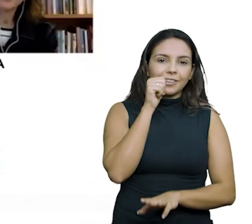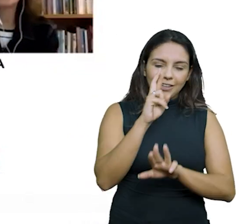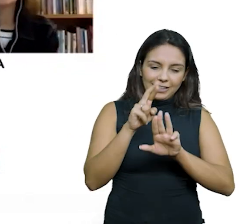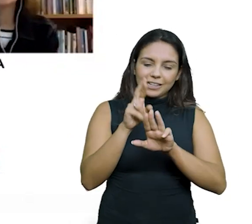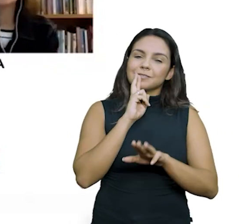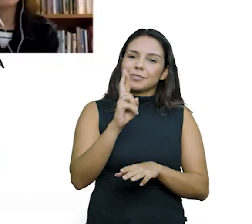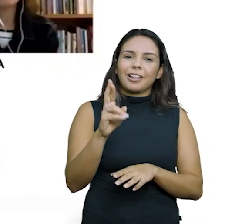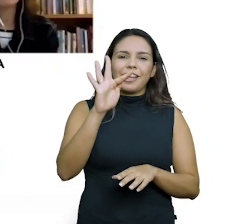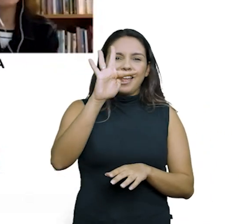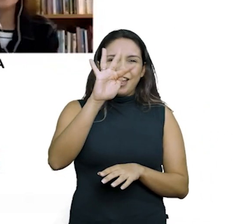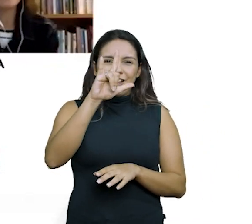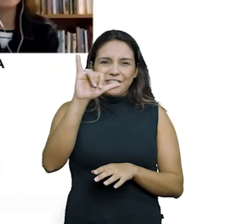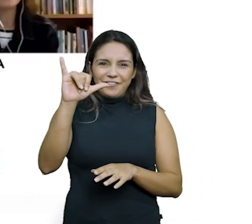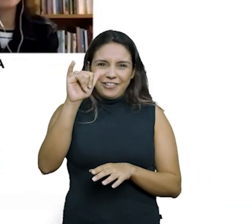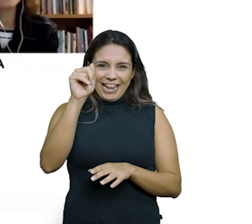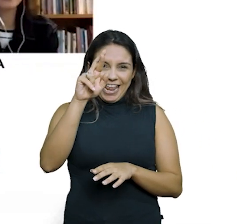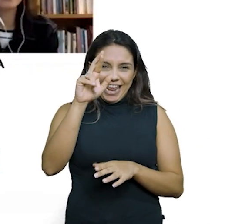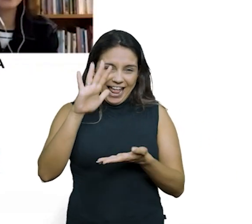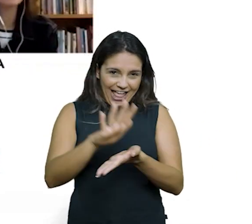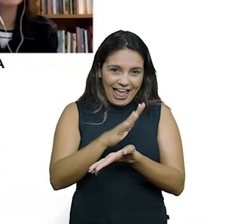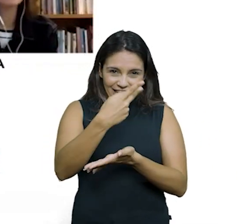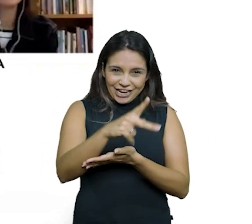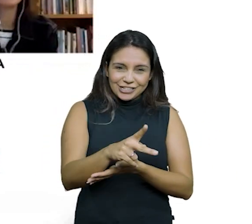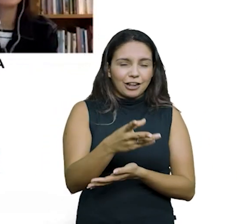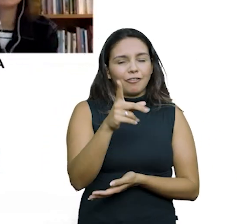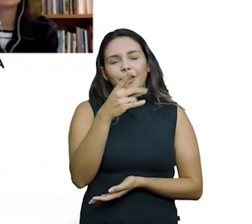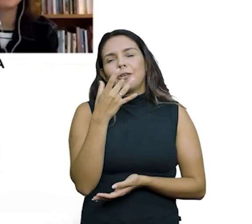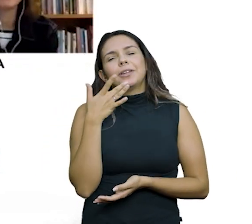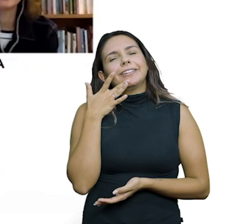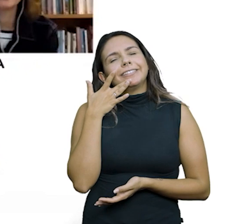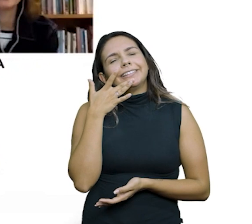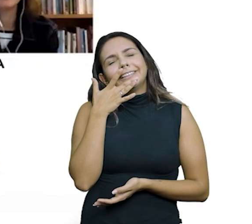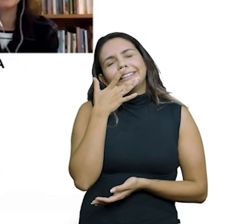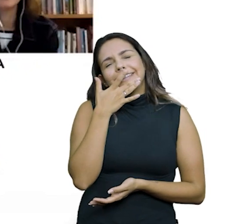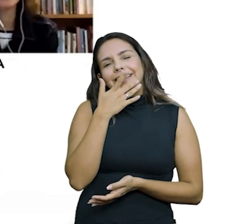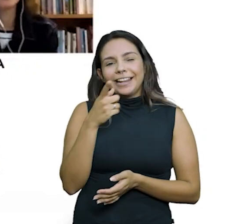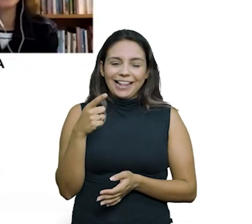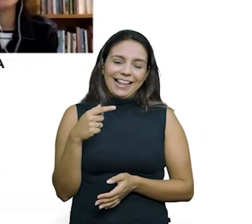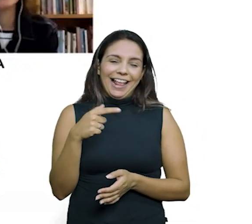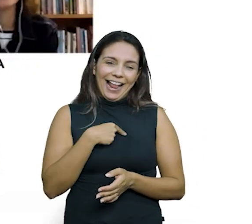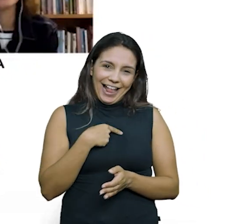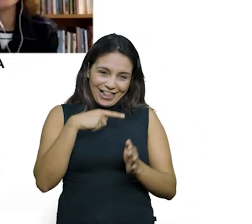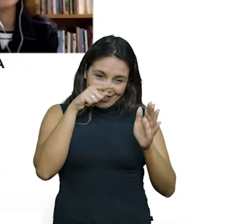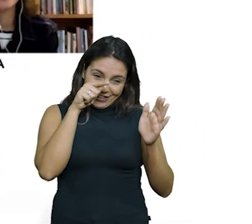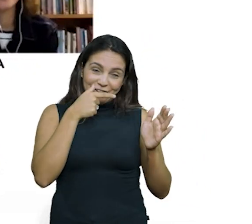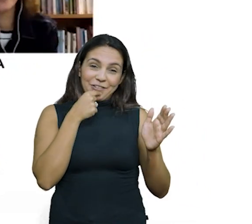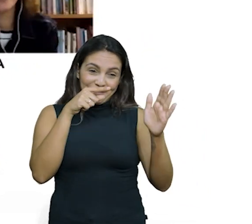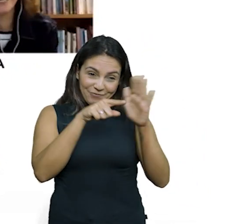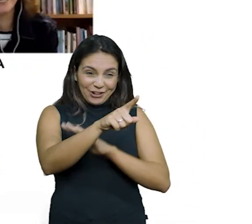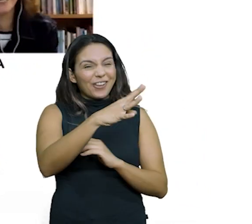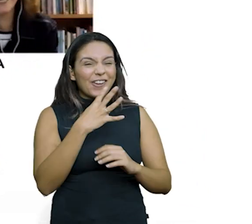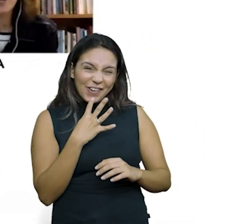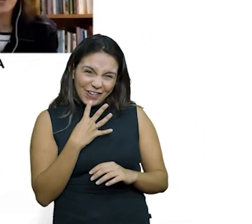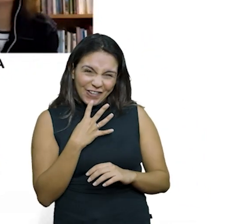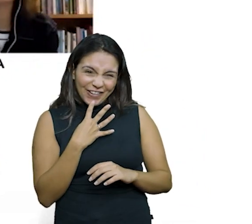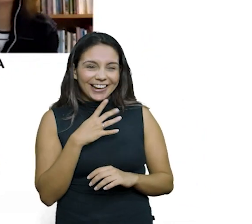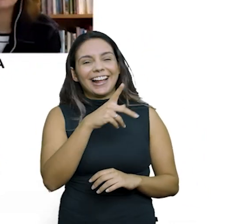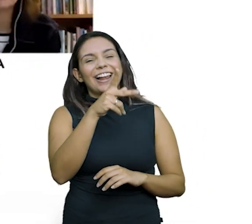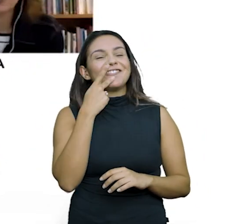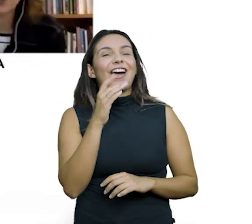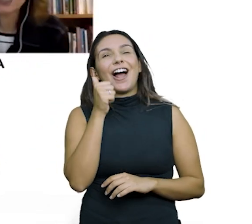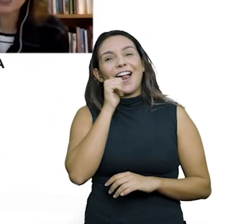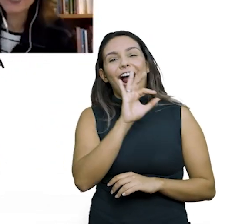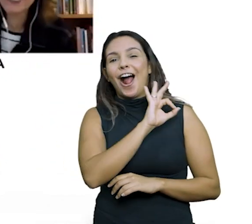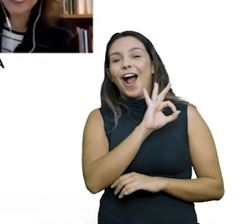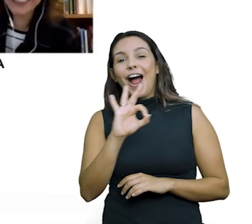uma delícia, gente. Quem ainda não foi, tem que ir. Você conhece, Leila? Conta aí como é que é. Me falaram que é